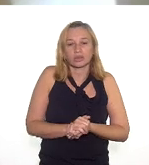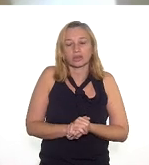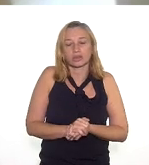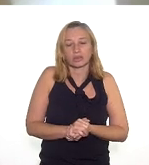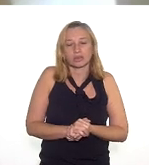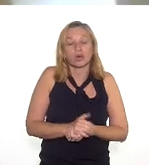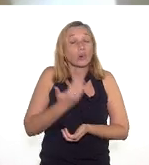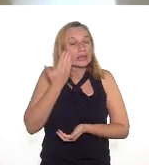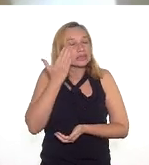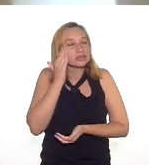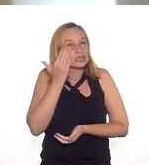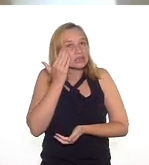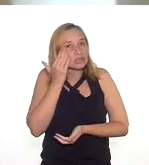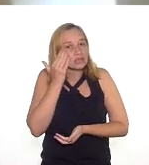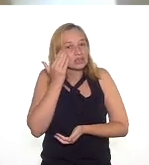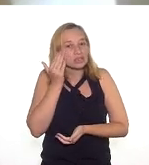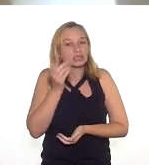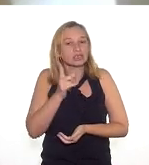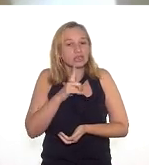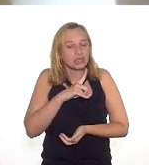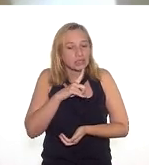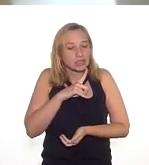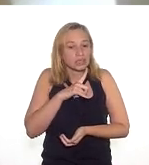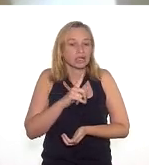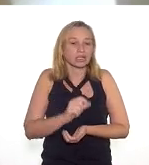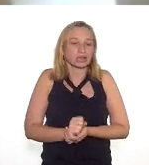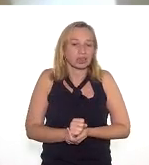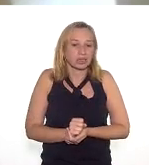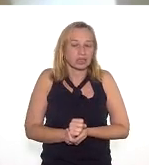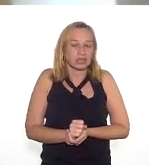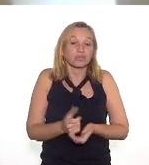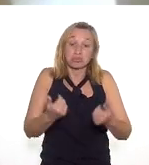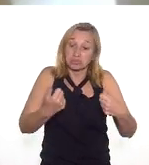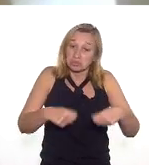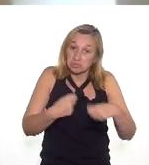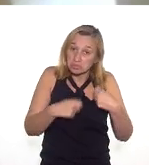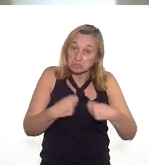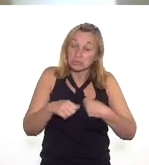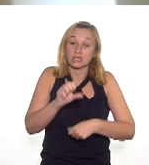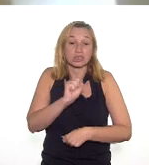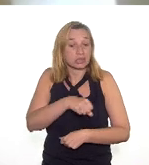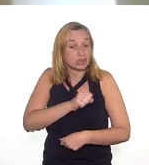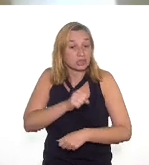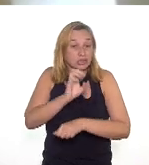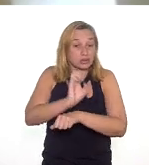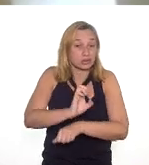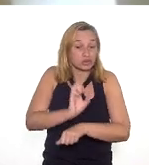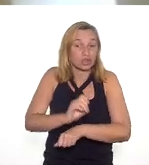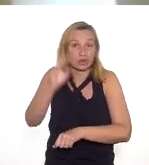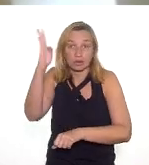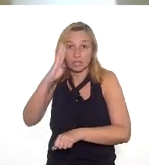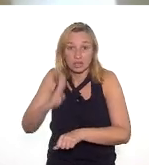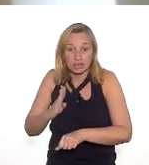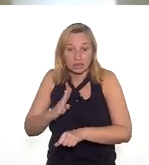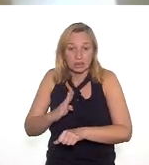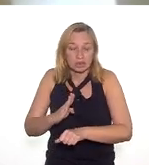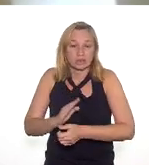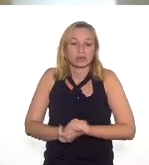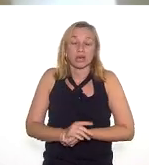Foi entender que havia, sim, uma necessidade do Estado brasileiro,